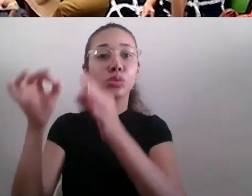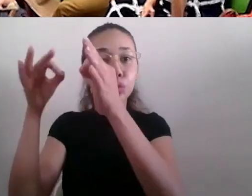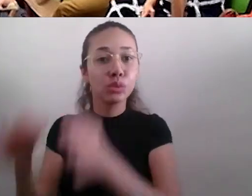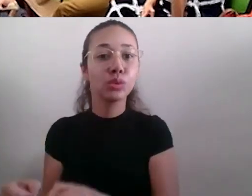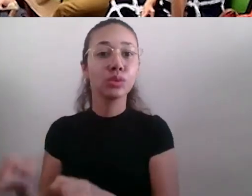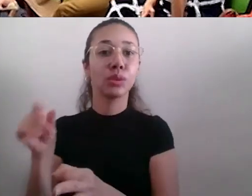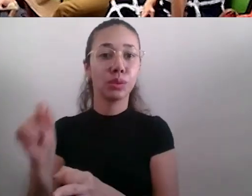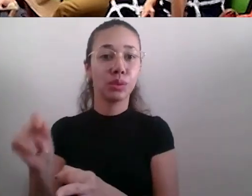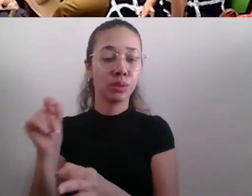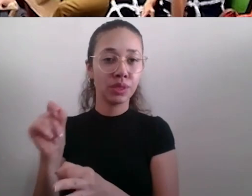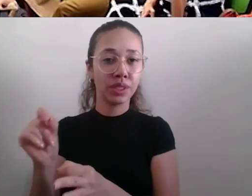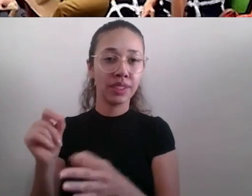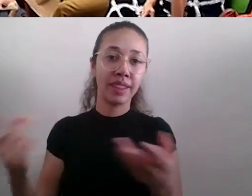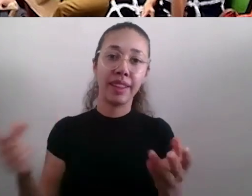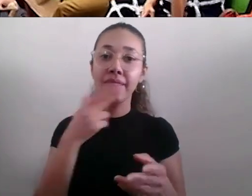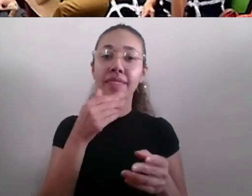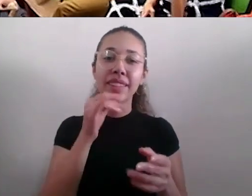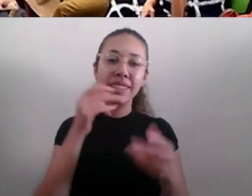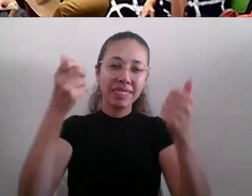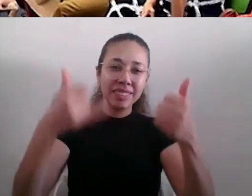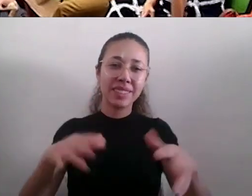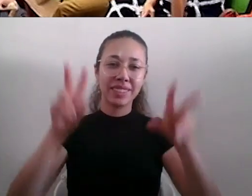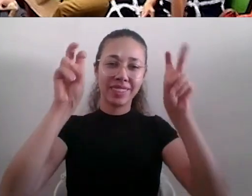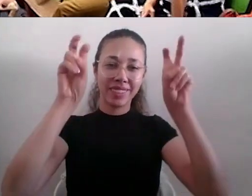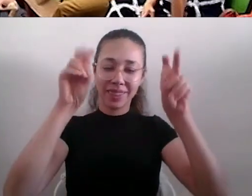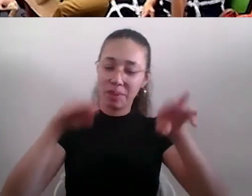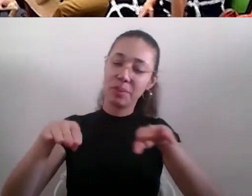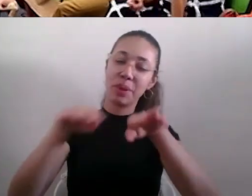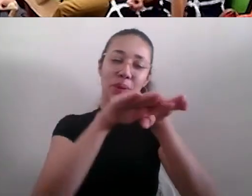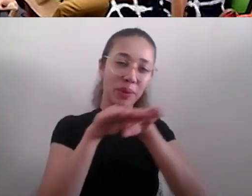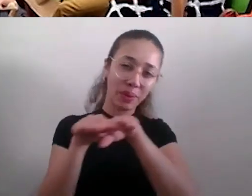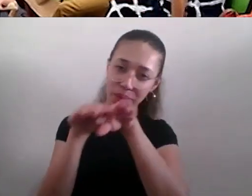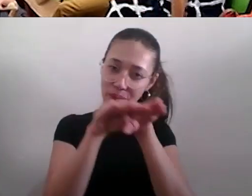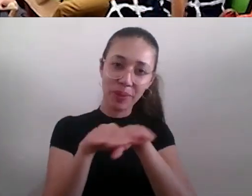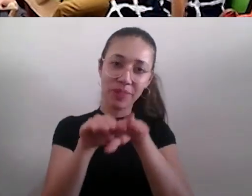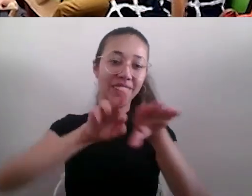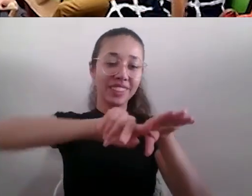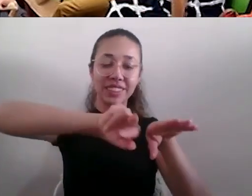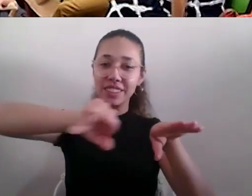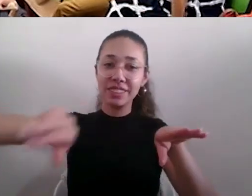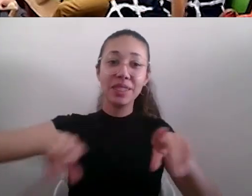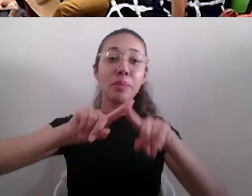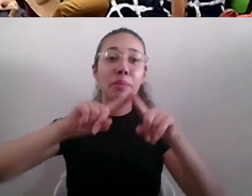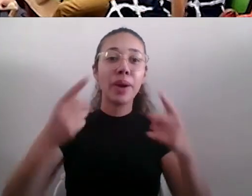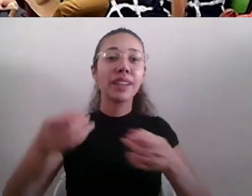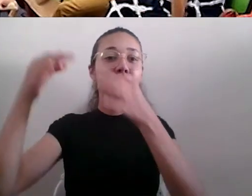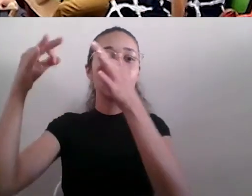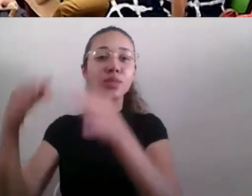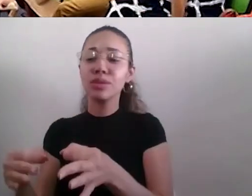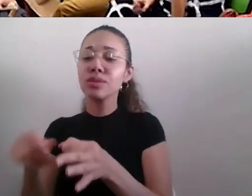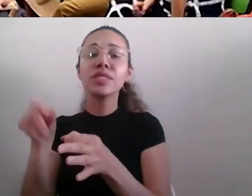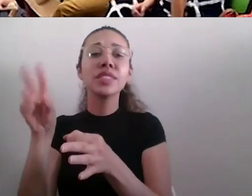tem a igualdade formal, a igualdade material, mas a justiça mesmo, a gente não trata muito sobre o conceito. Acho da